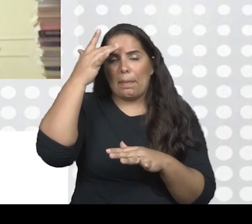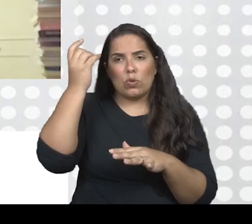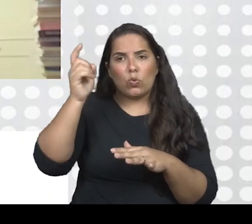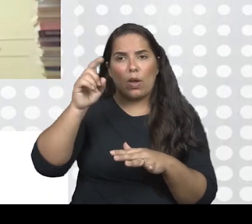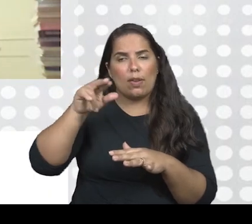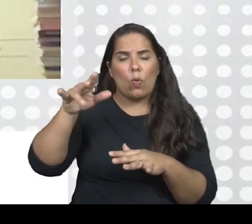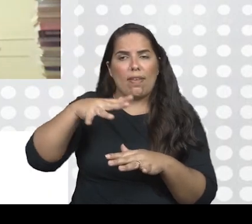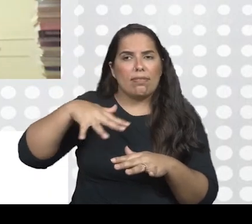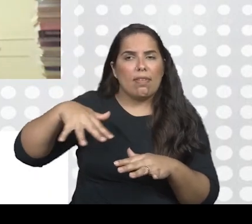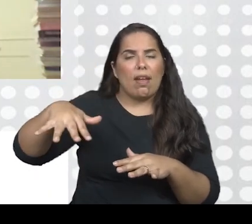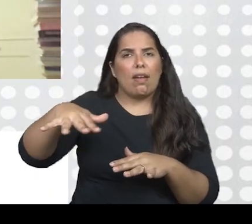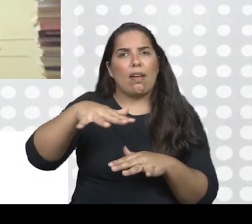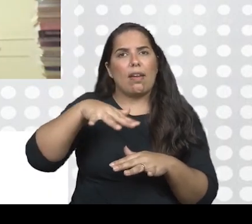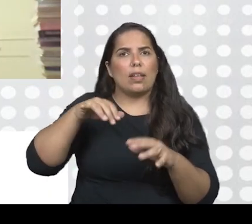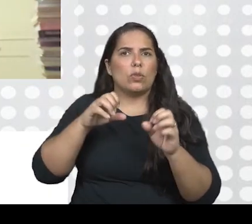da área